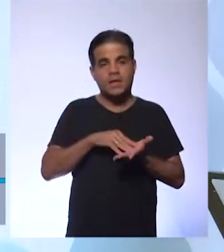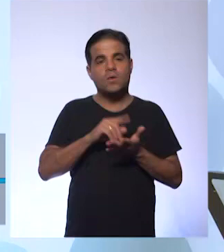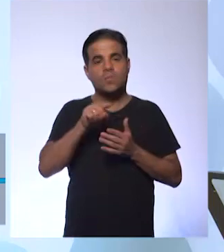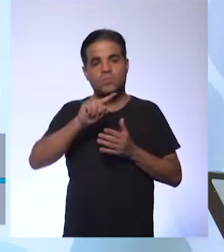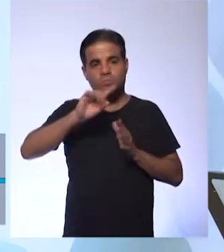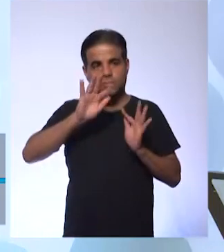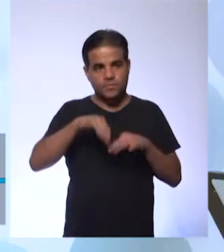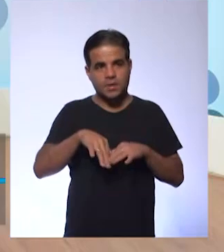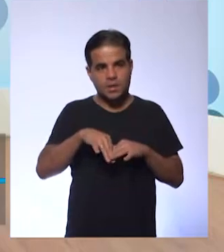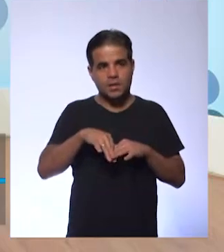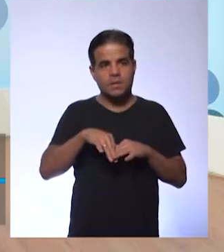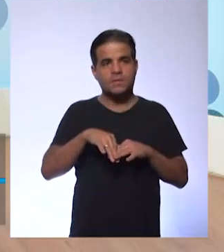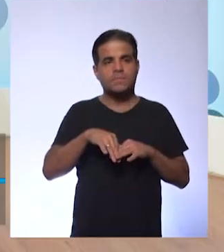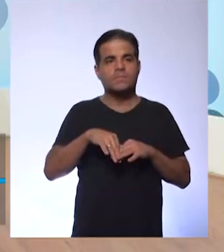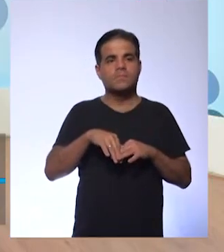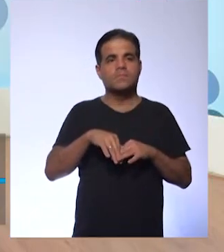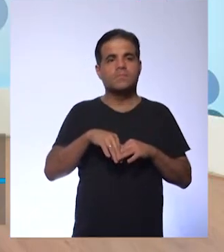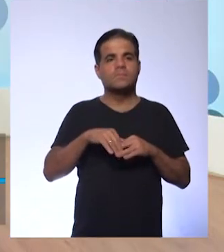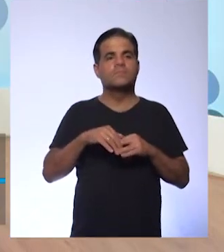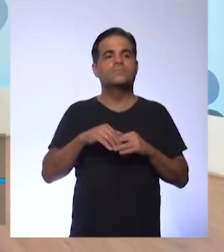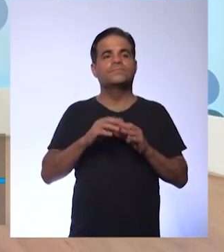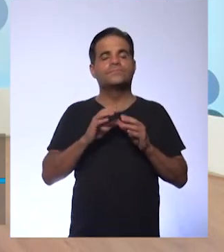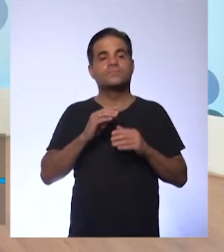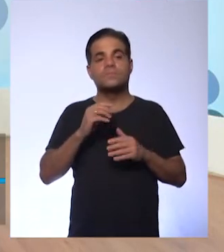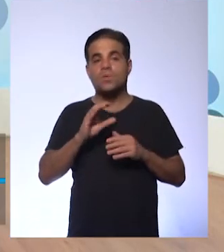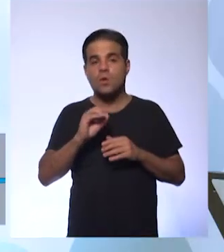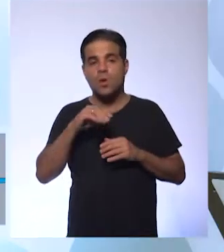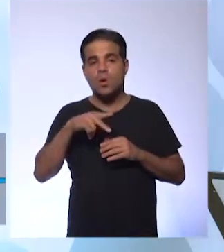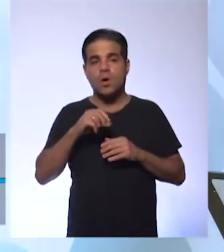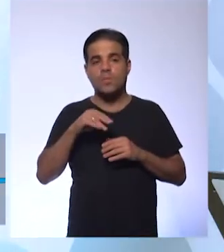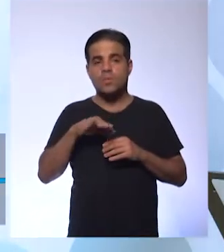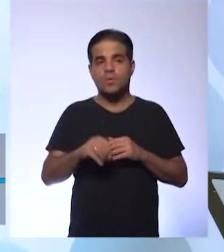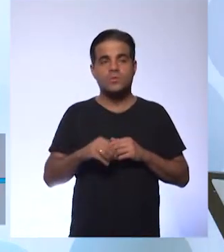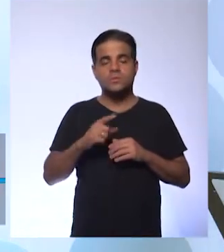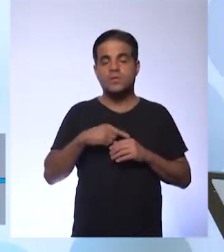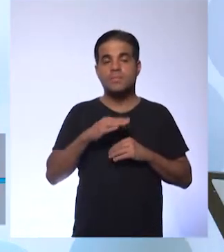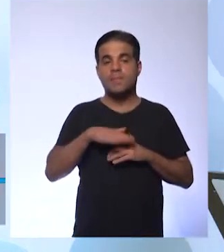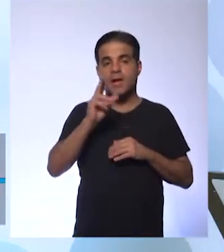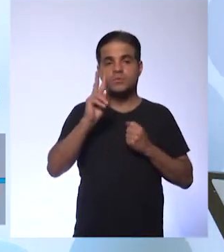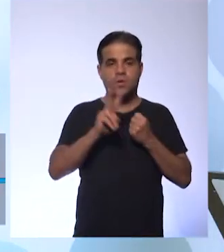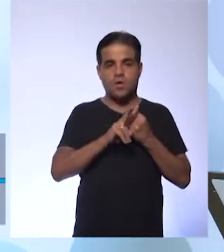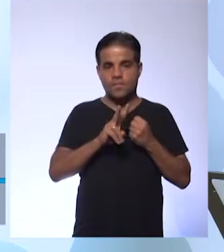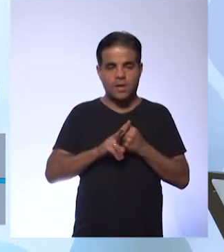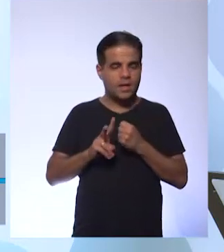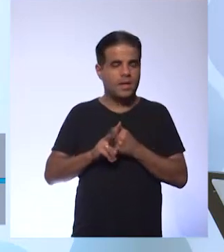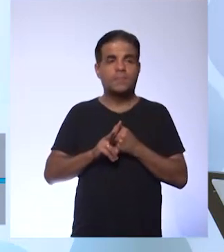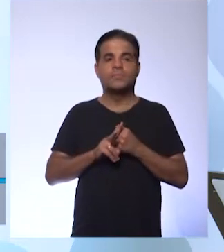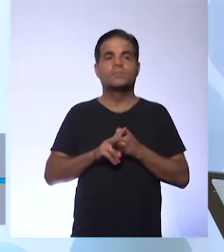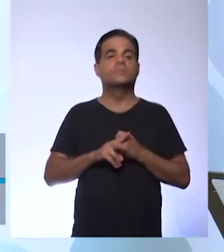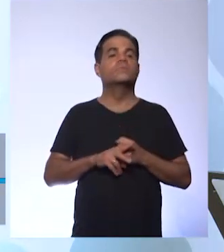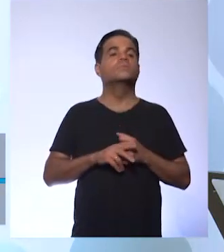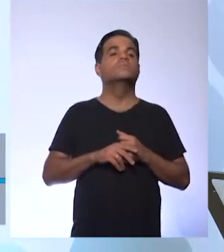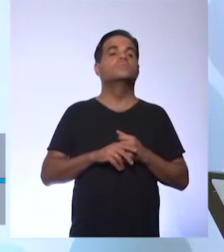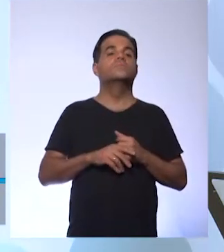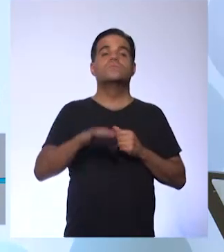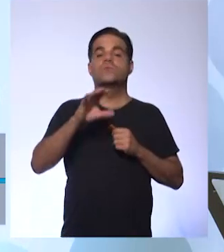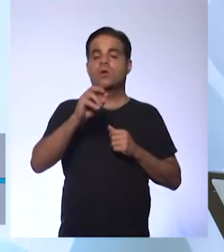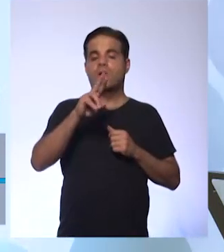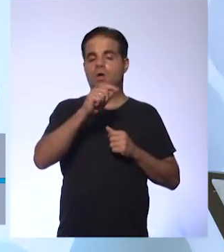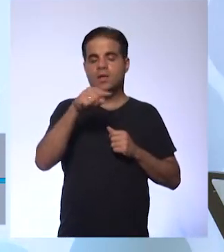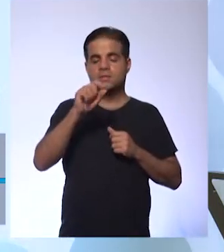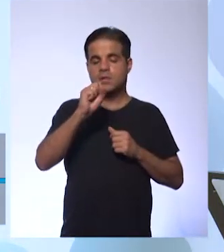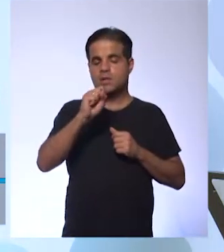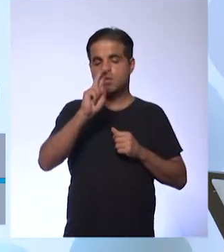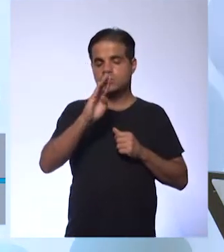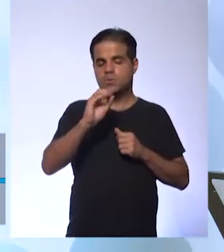final. já estão respondendo. Deixa eu responder. O composto é porque tem mais de um verbo, tá bom? Por oração